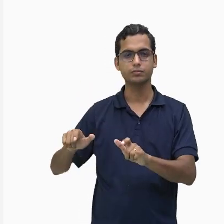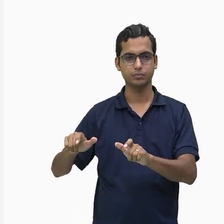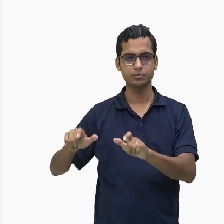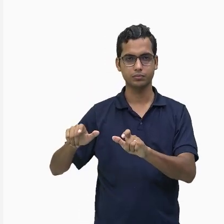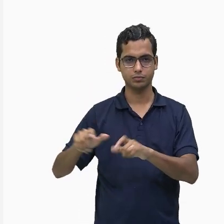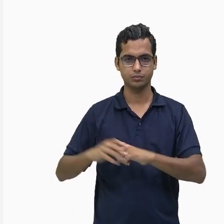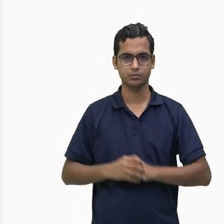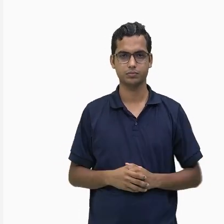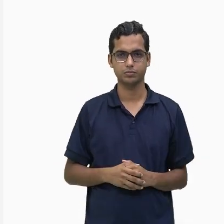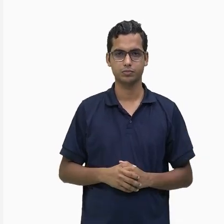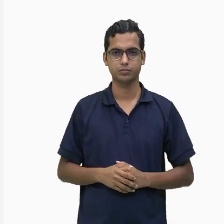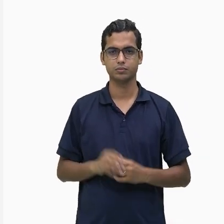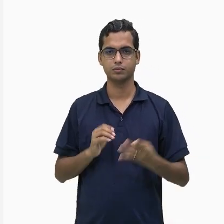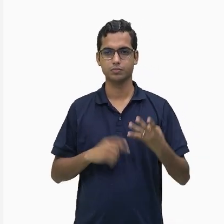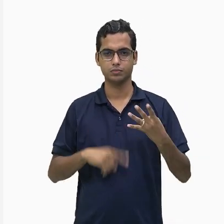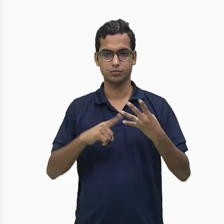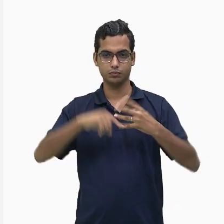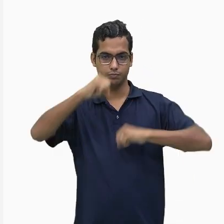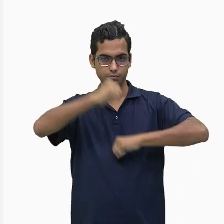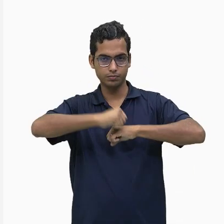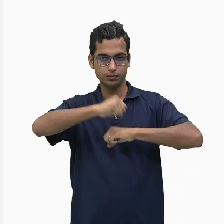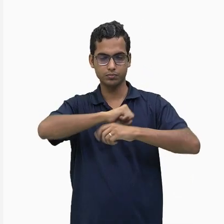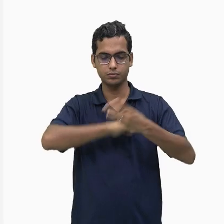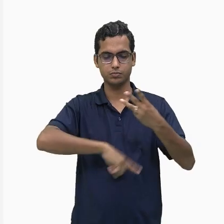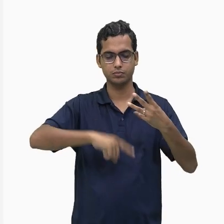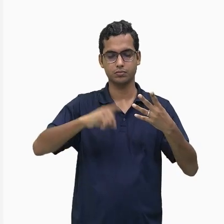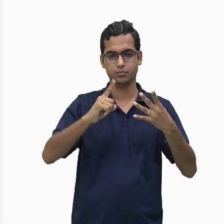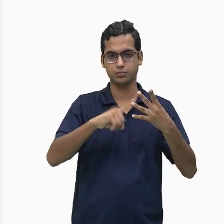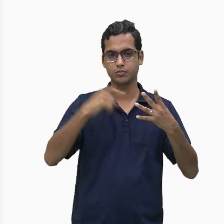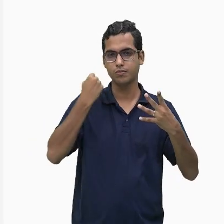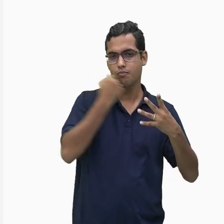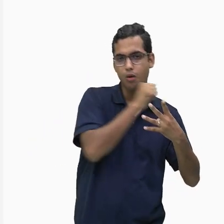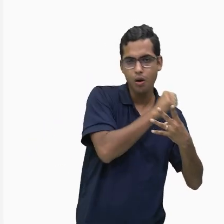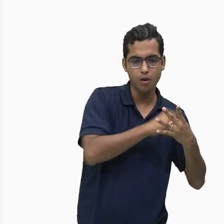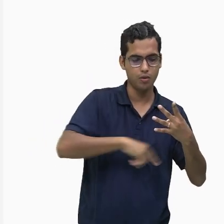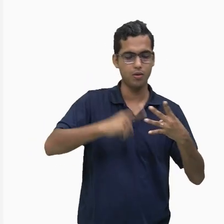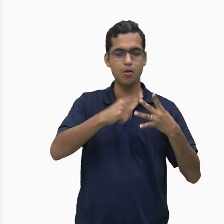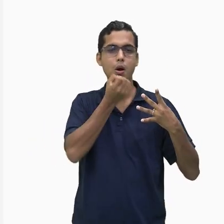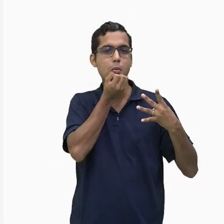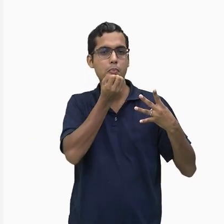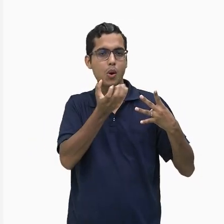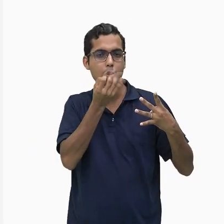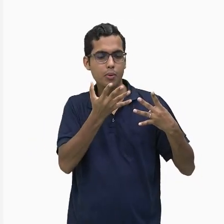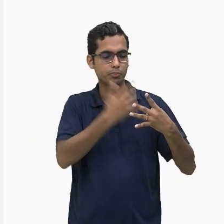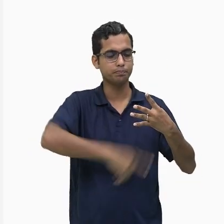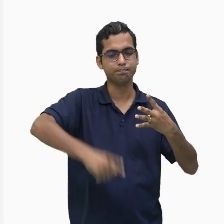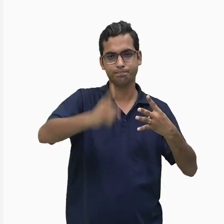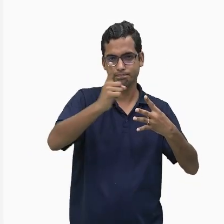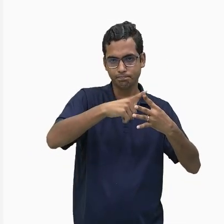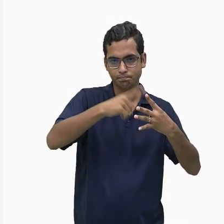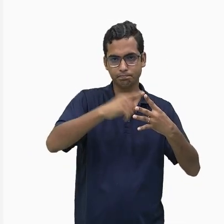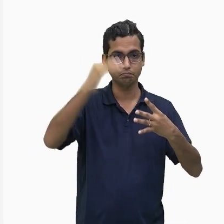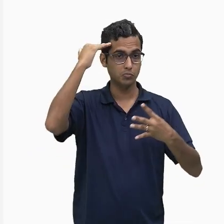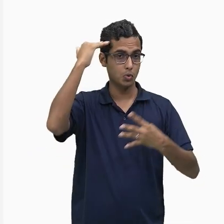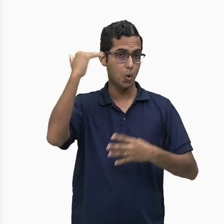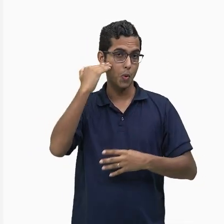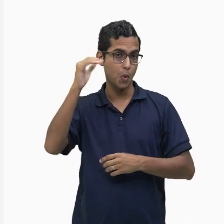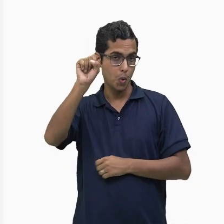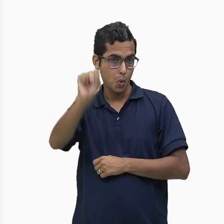Então, Singapura, Taiwan, Hong Kong e Coreia do Sul realmente começam a